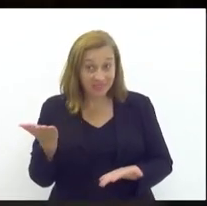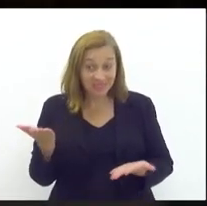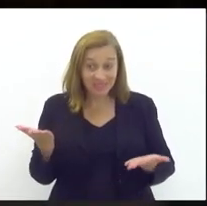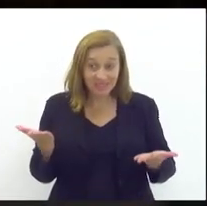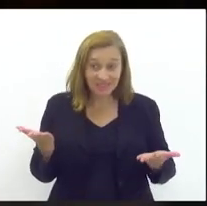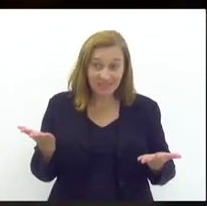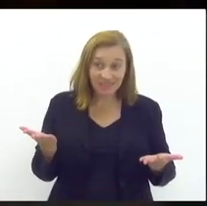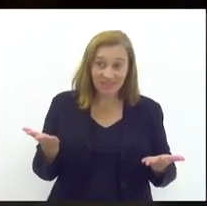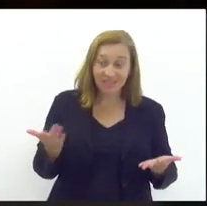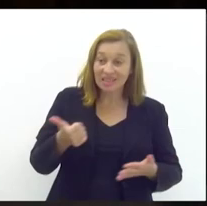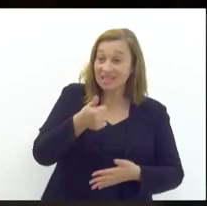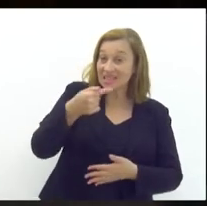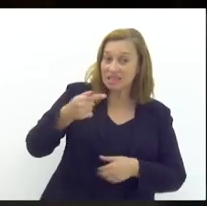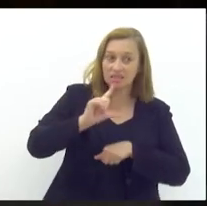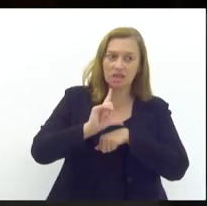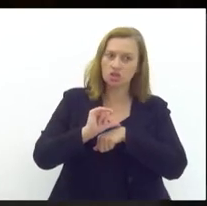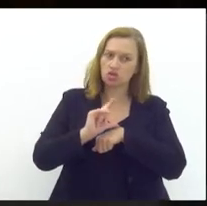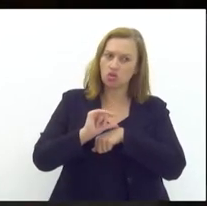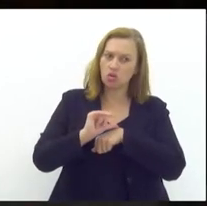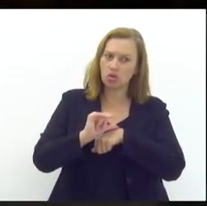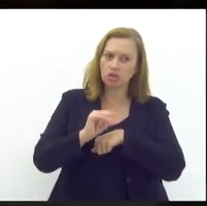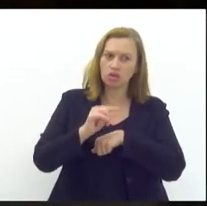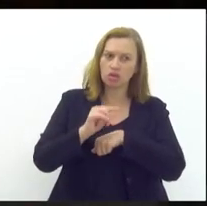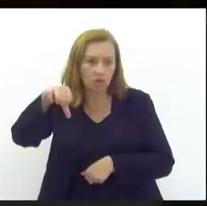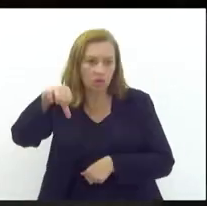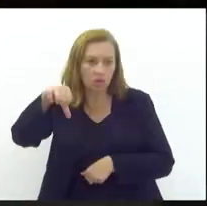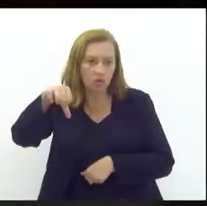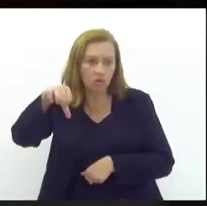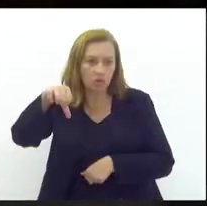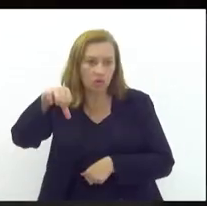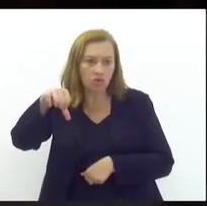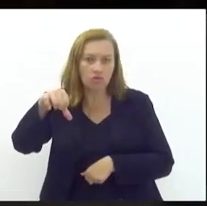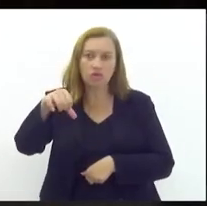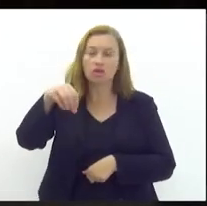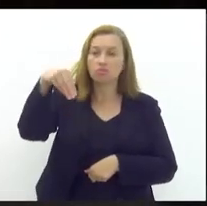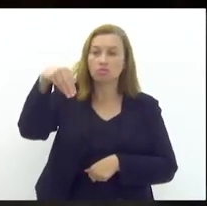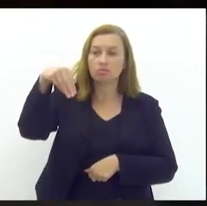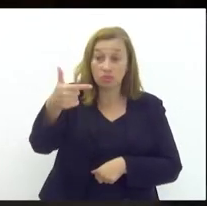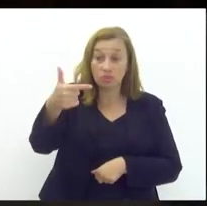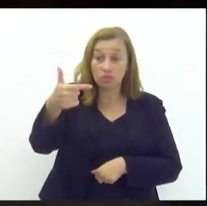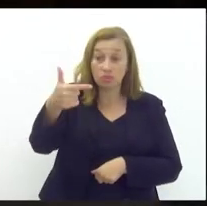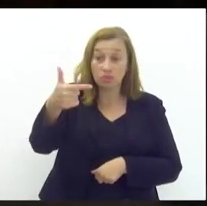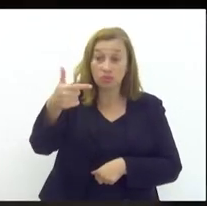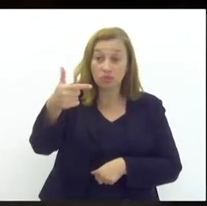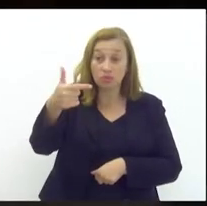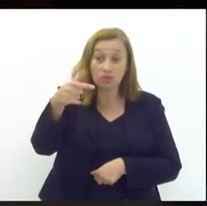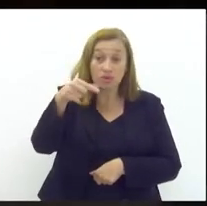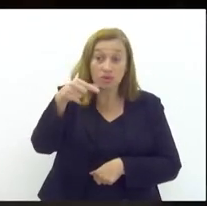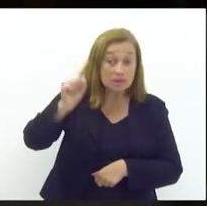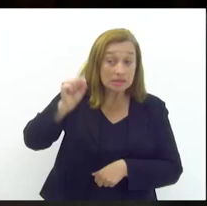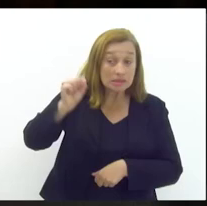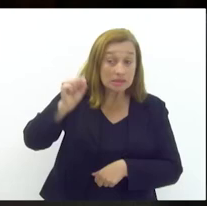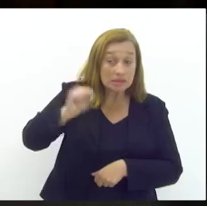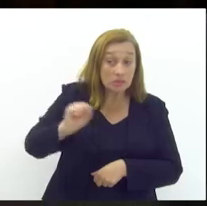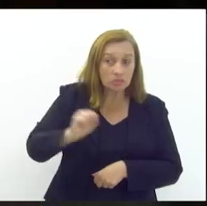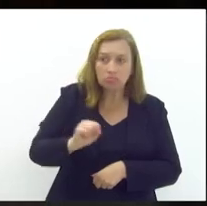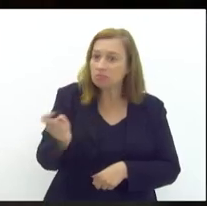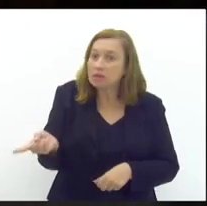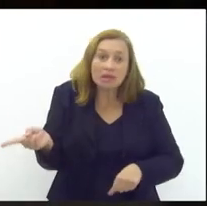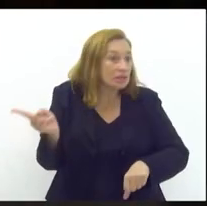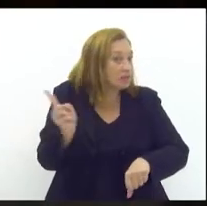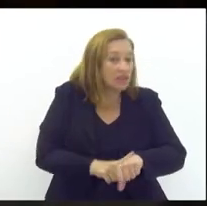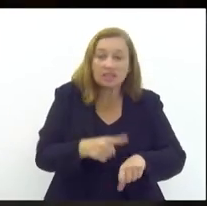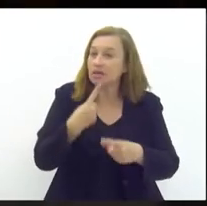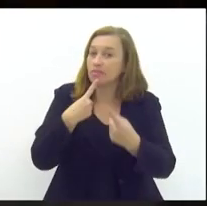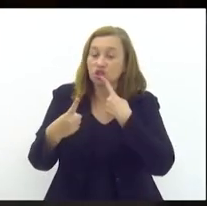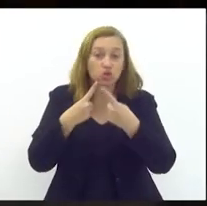ser 17:59 minutos 42 segundos não há mais tempo para mais